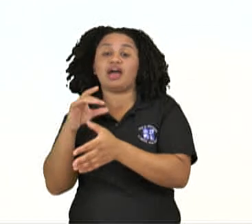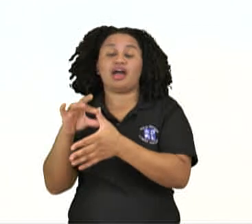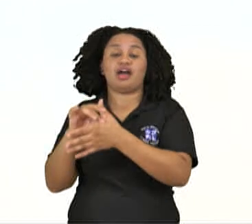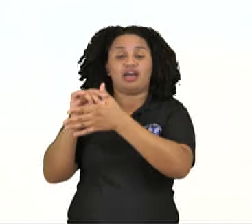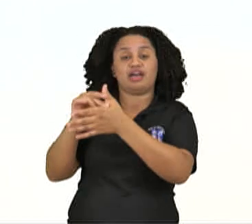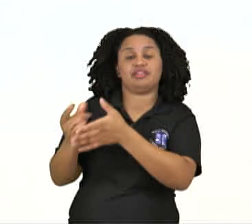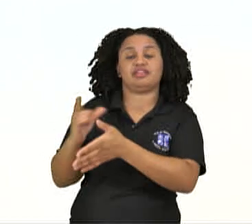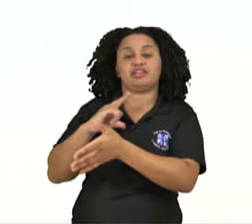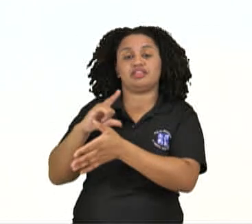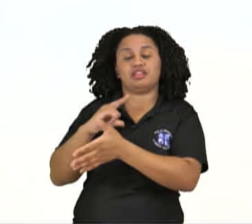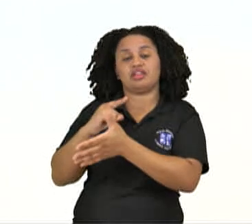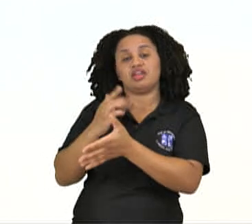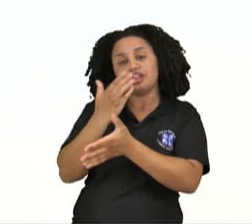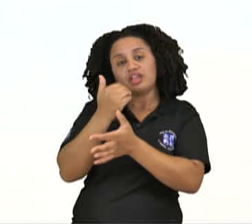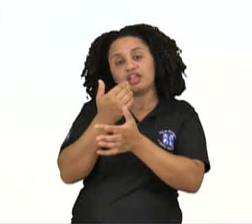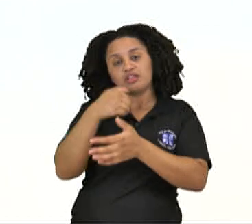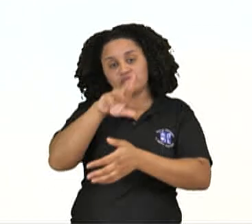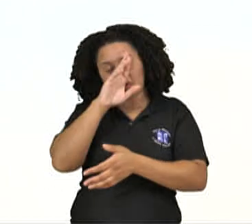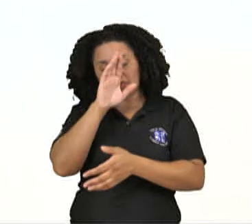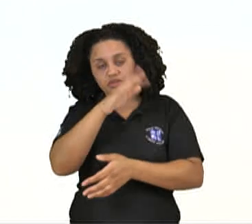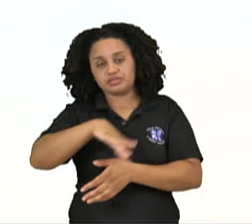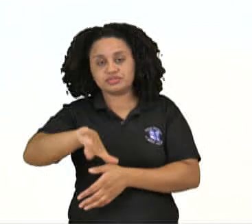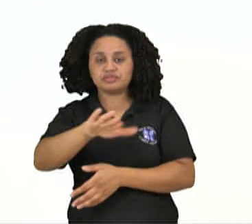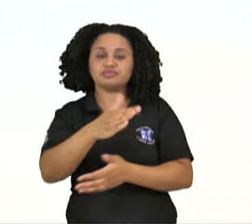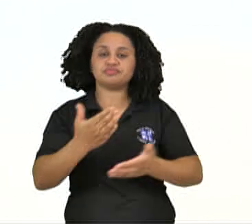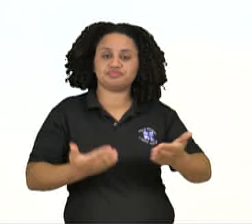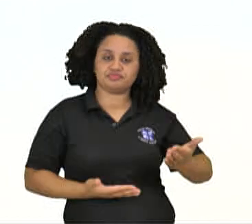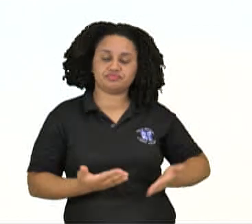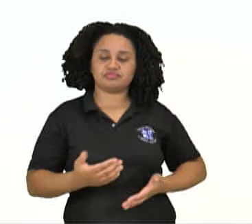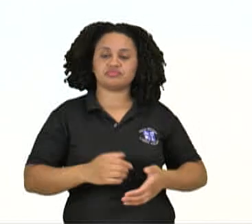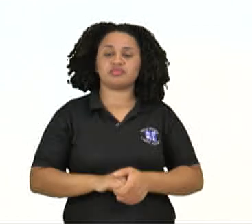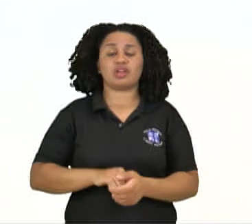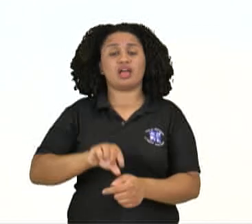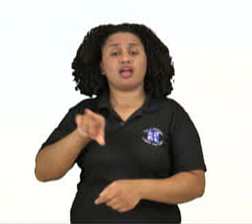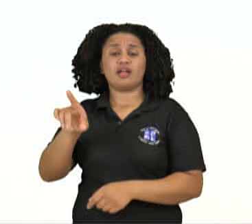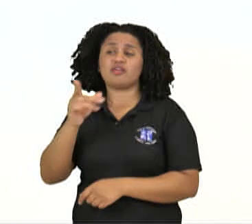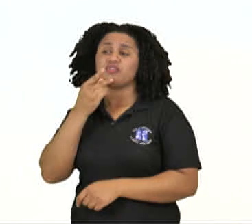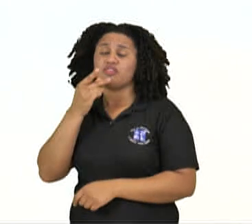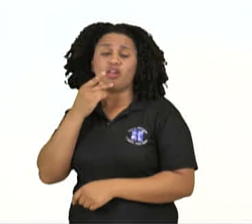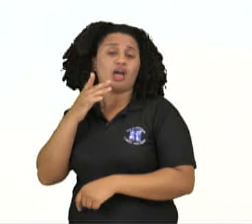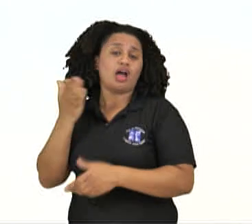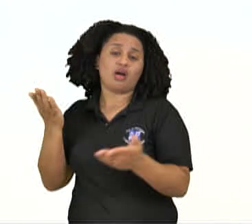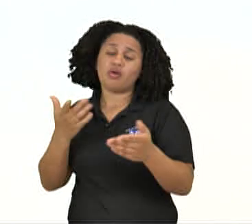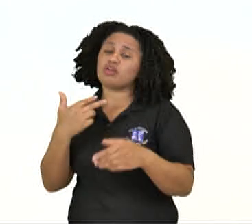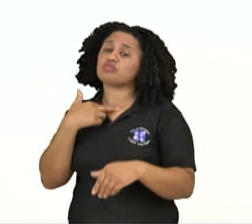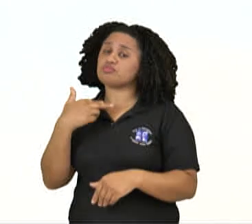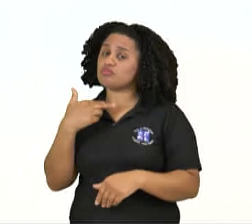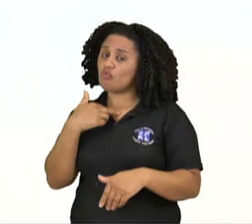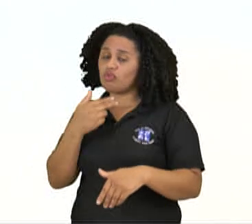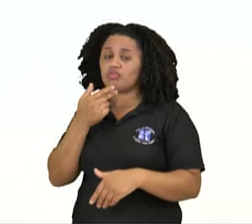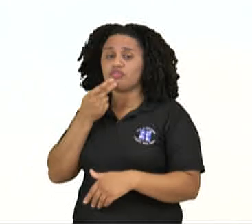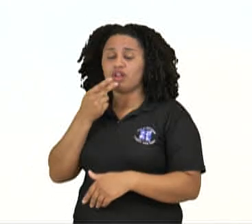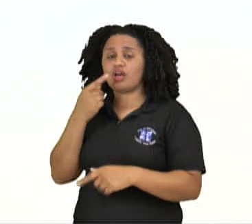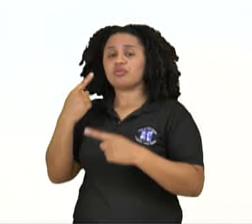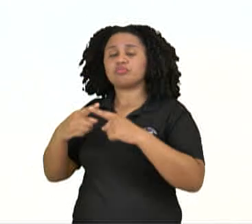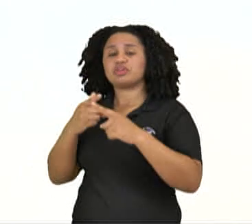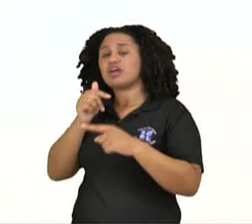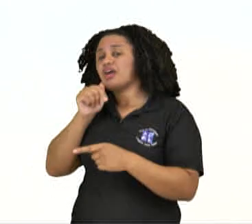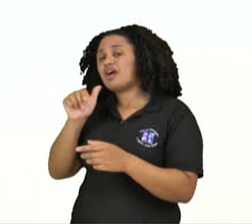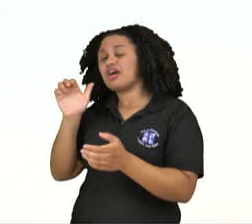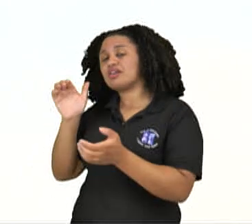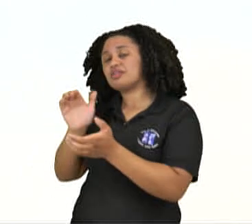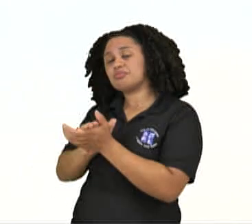dos funcionários. O açougueiro disse que não poderia atender naquele momento, porque sua esposa